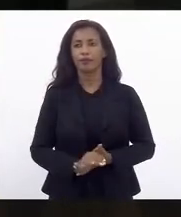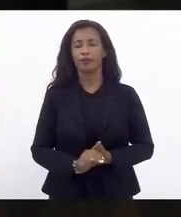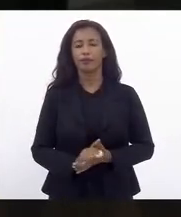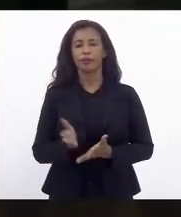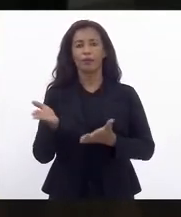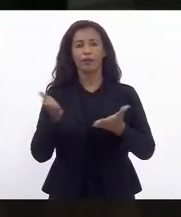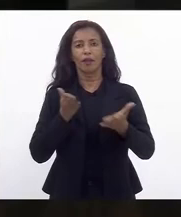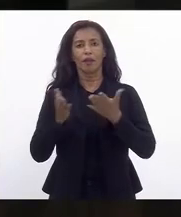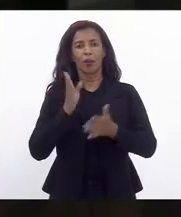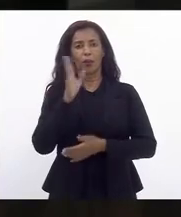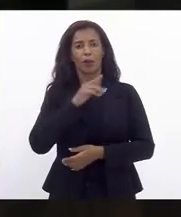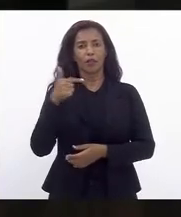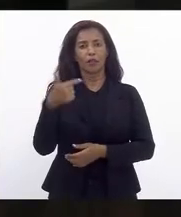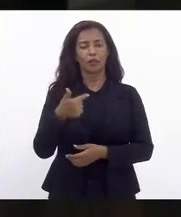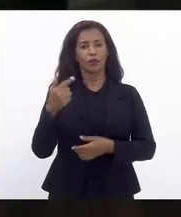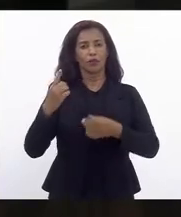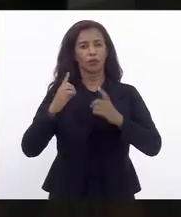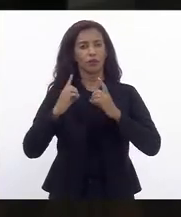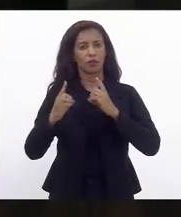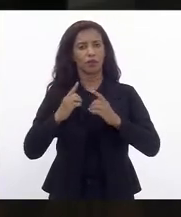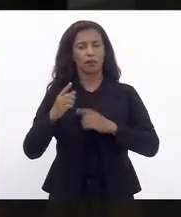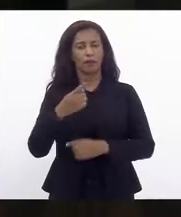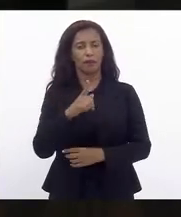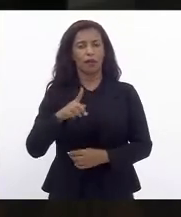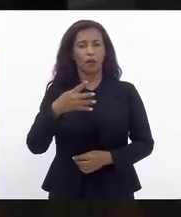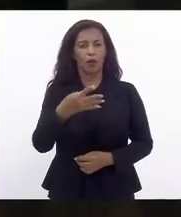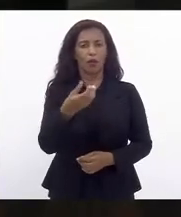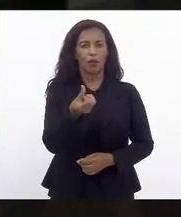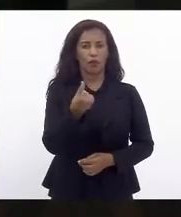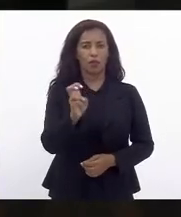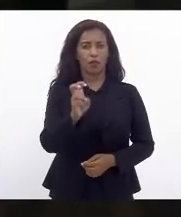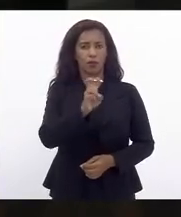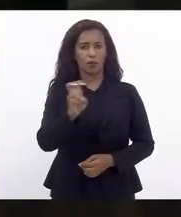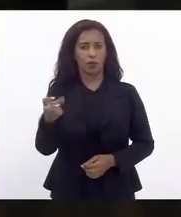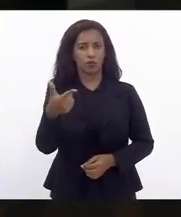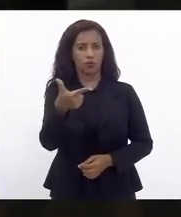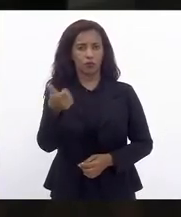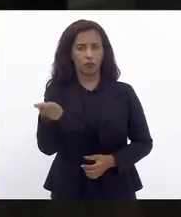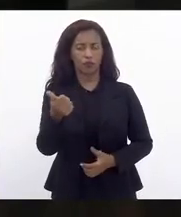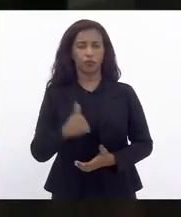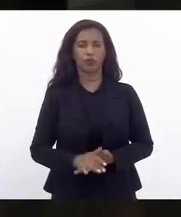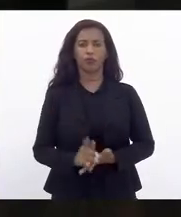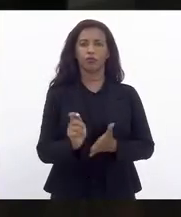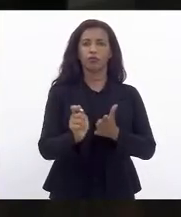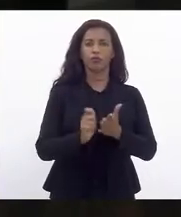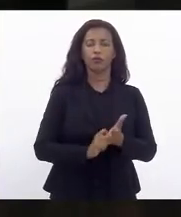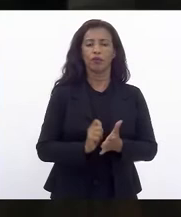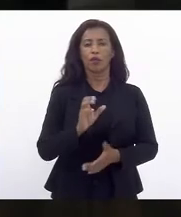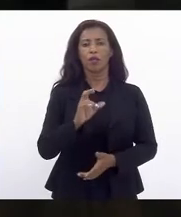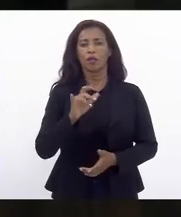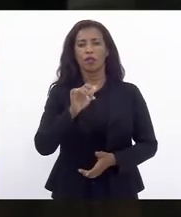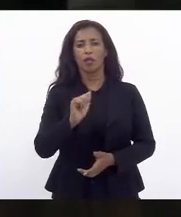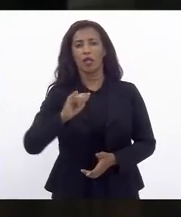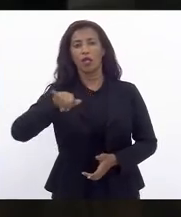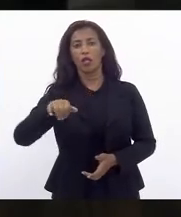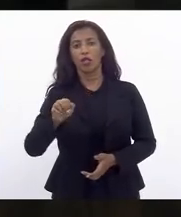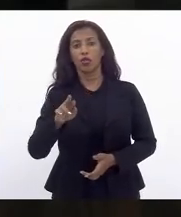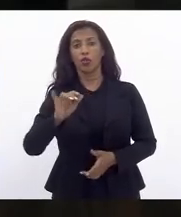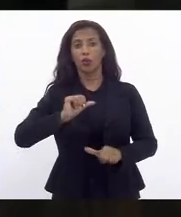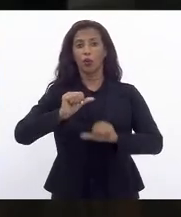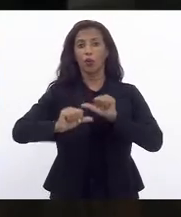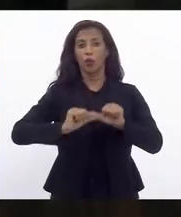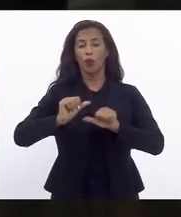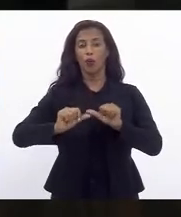em tramitação ordinária, em segunda discussão, projeto de lei 4655 de 21, de autoria da deputada Célia Jordão, que altera